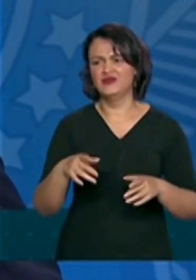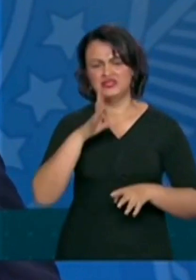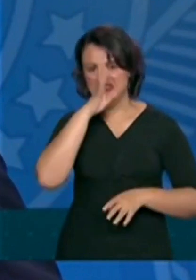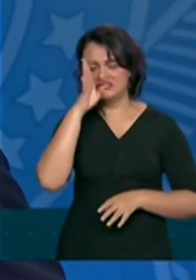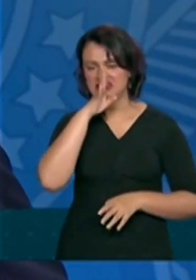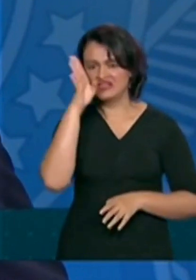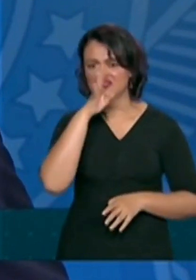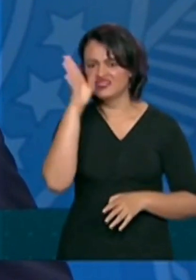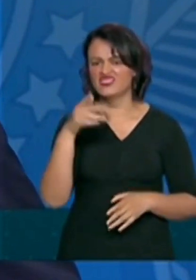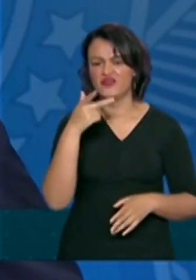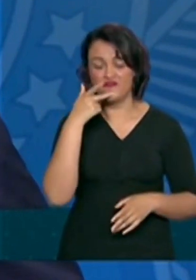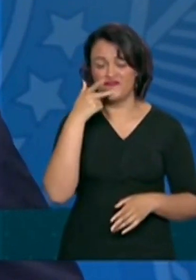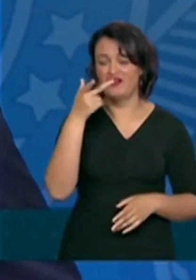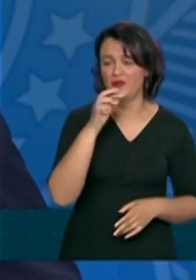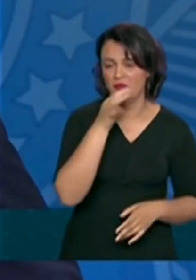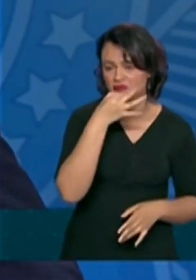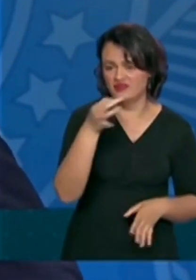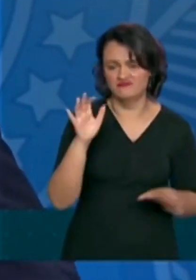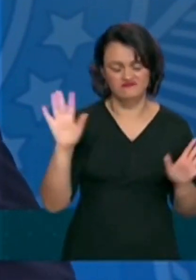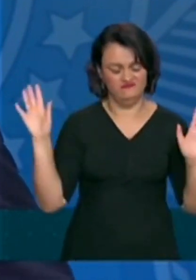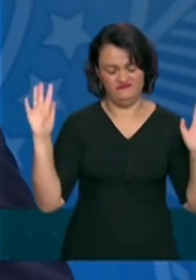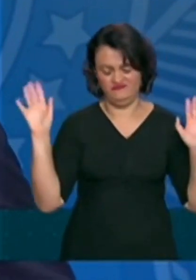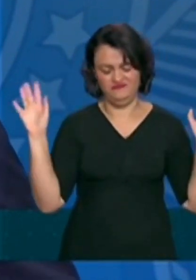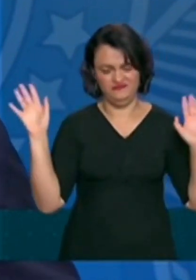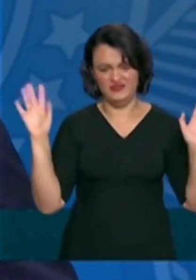vou me abster de fazer